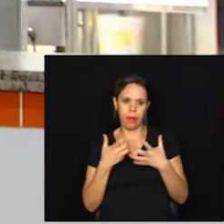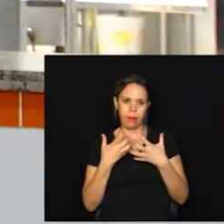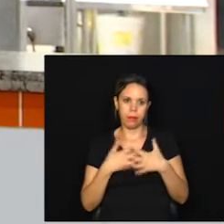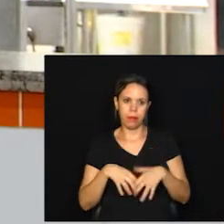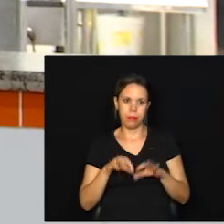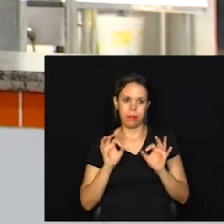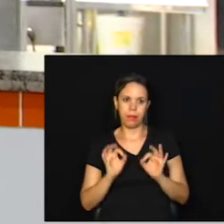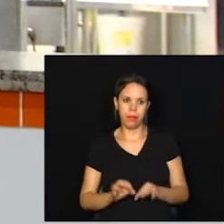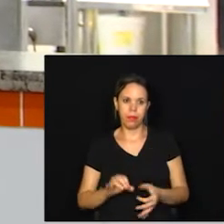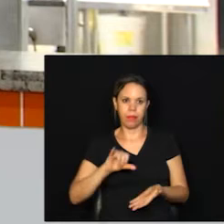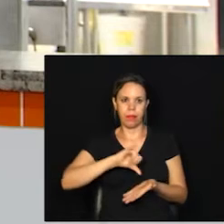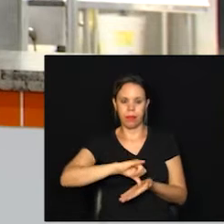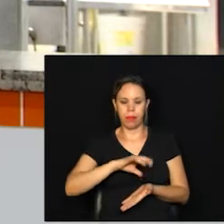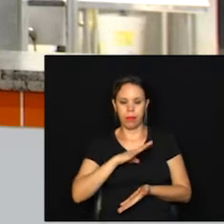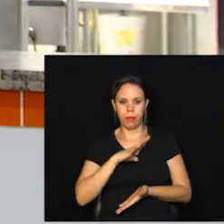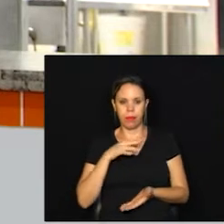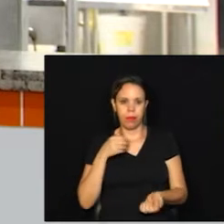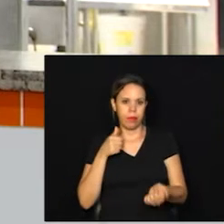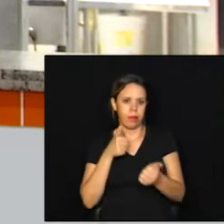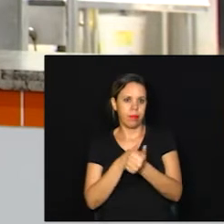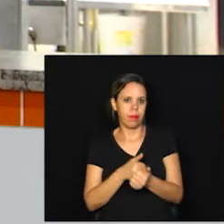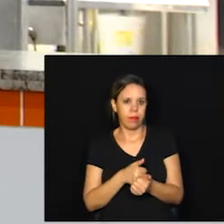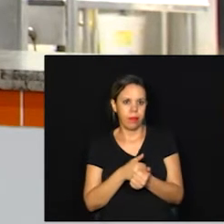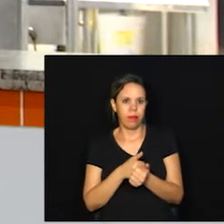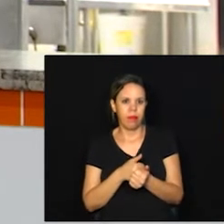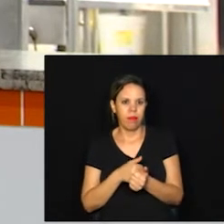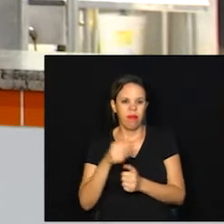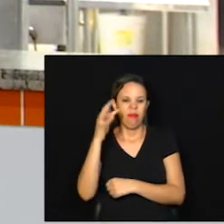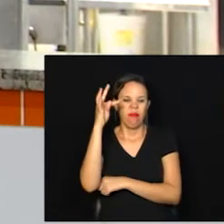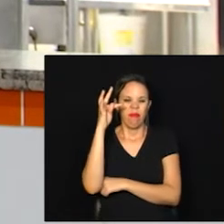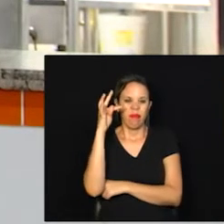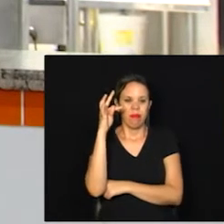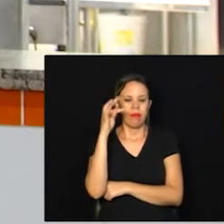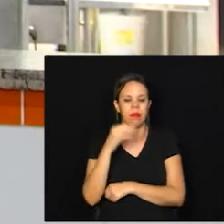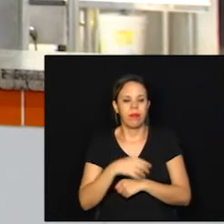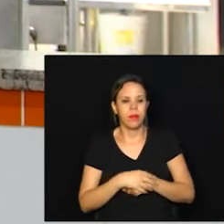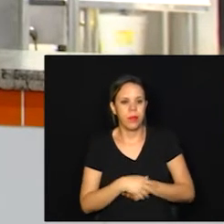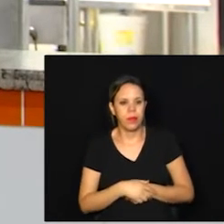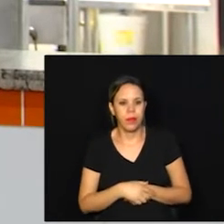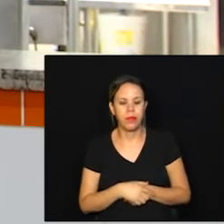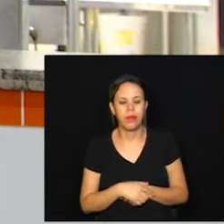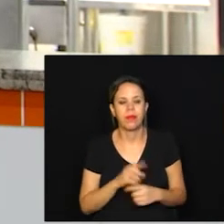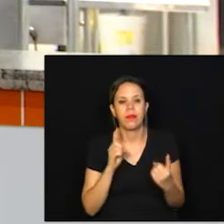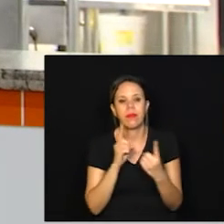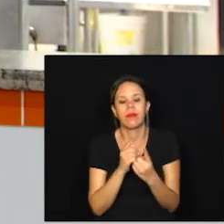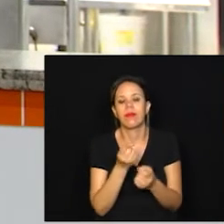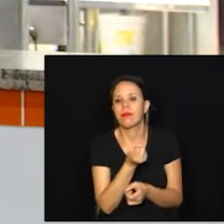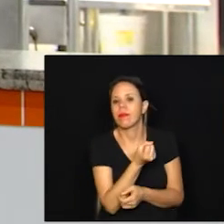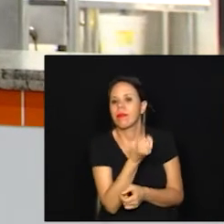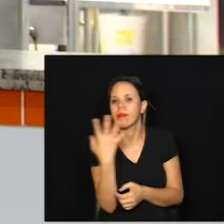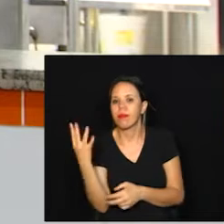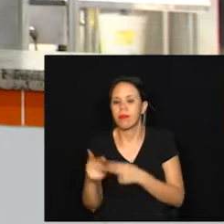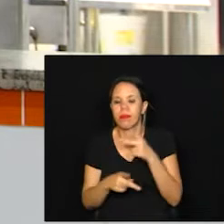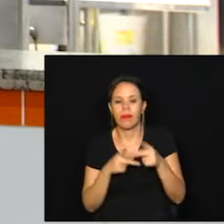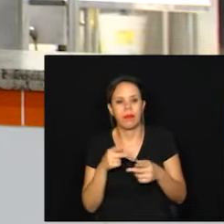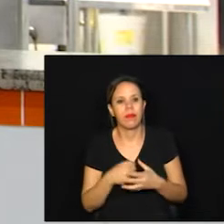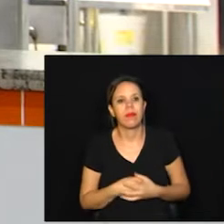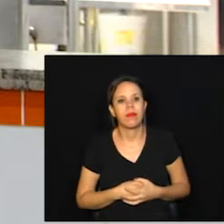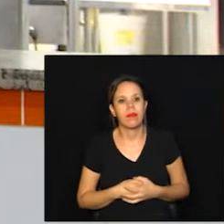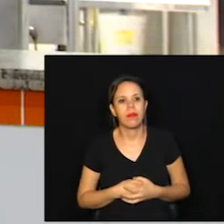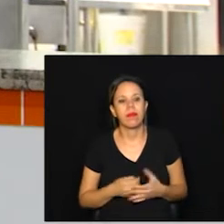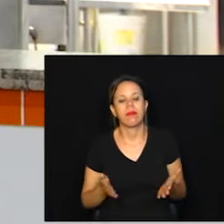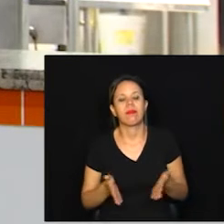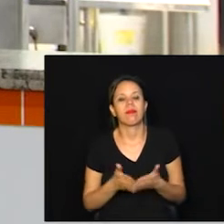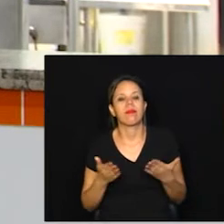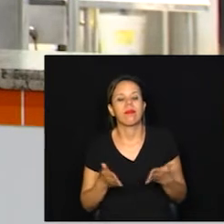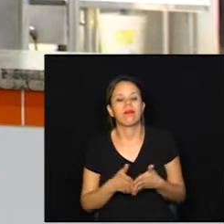funcionando aqui no centro da cidade, bem pertinho do Terminal Central, e atendendo uma população carente,